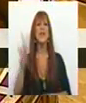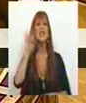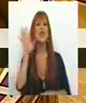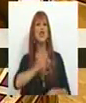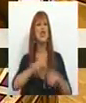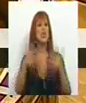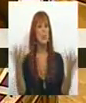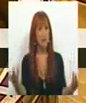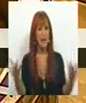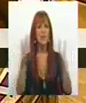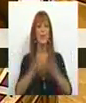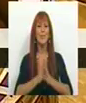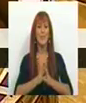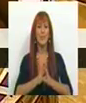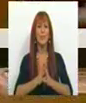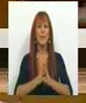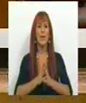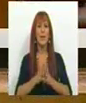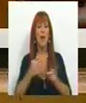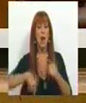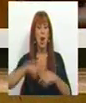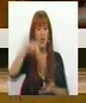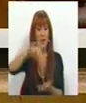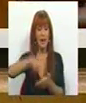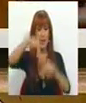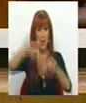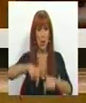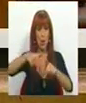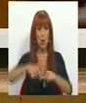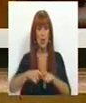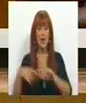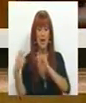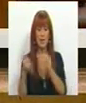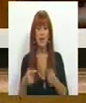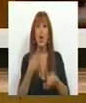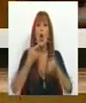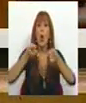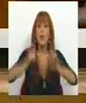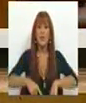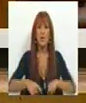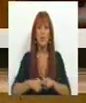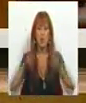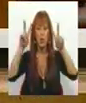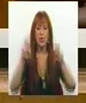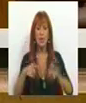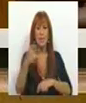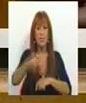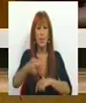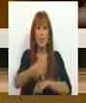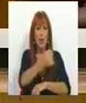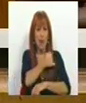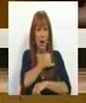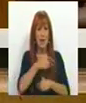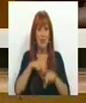Senhoras e senhores deputados, nós estamos aqui hoje a debater novamente o tema do